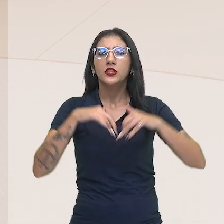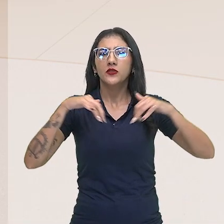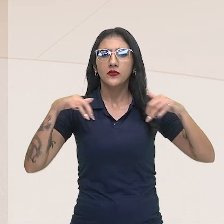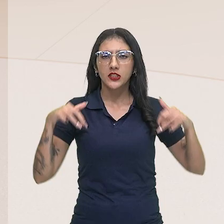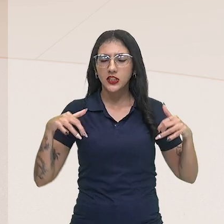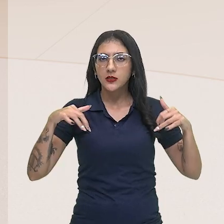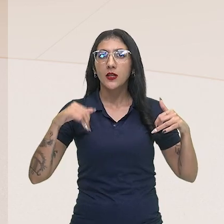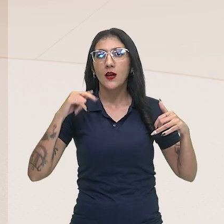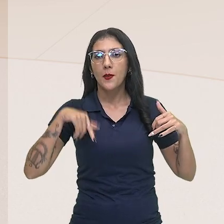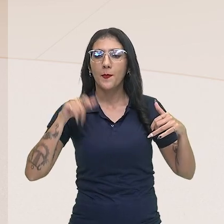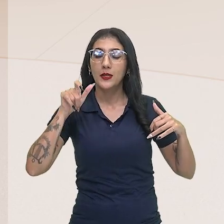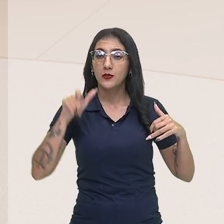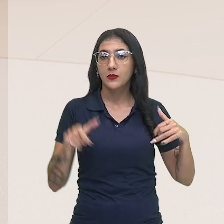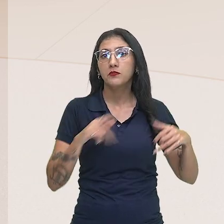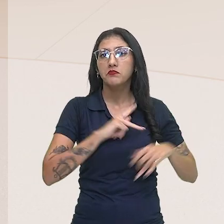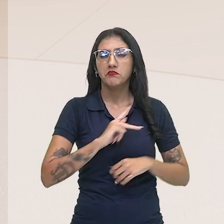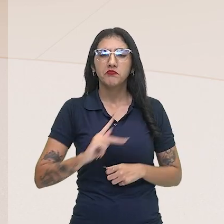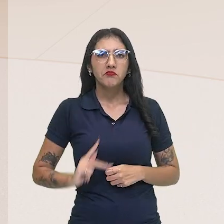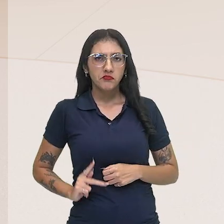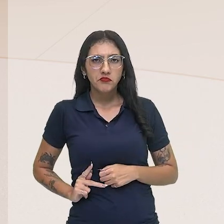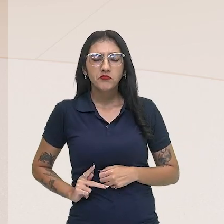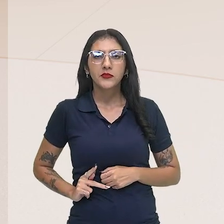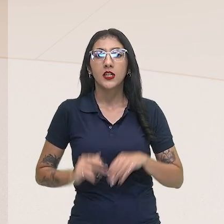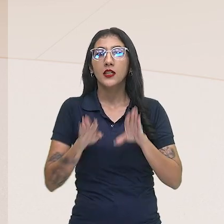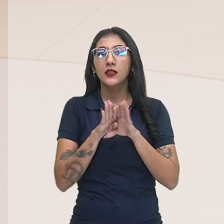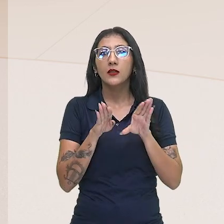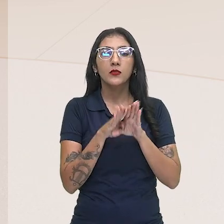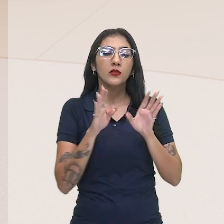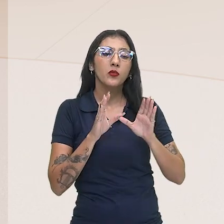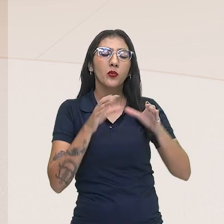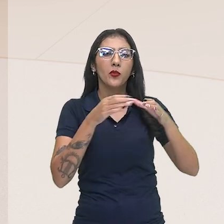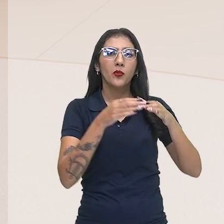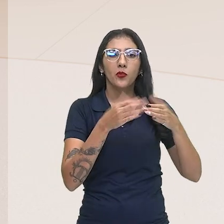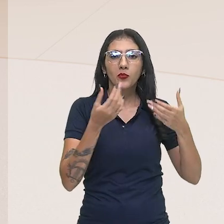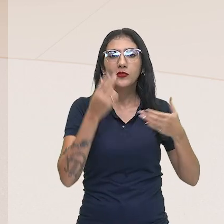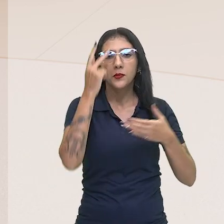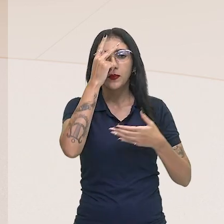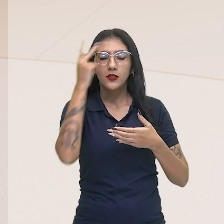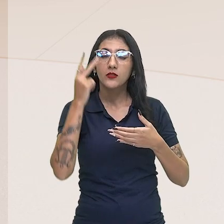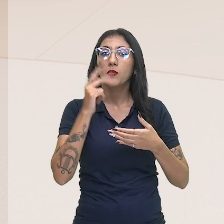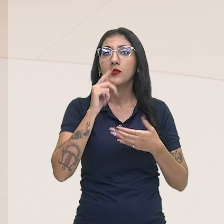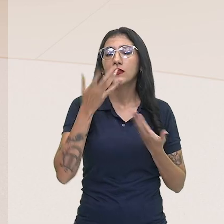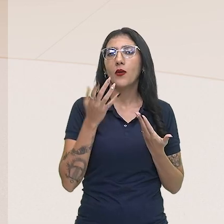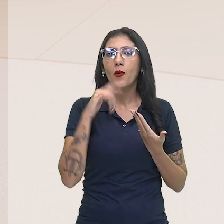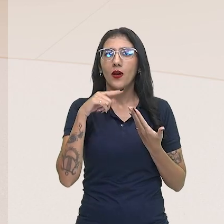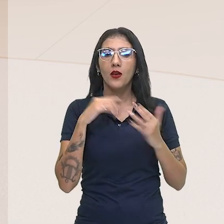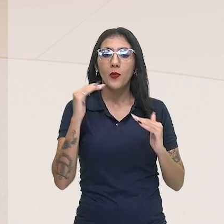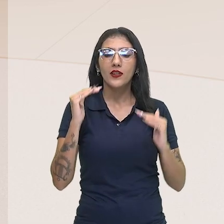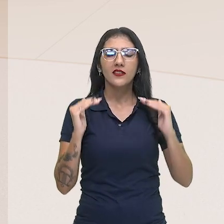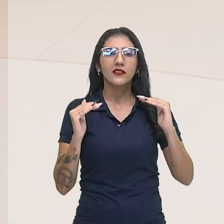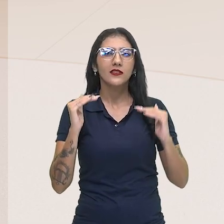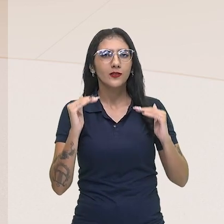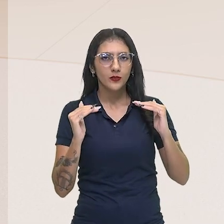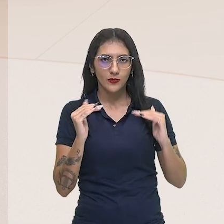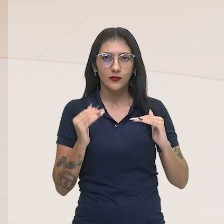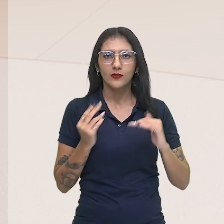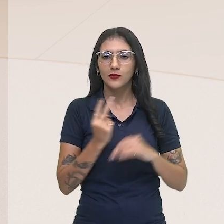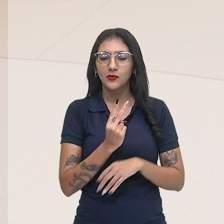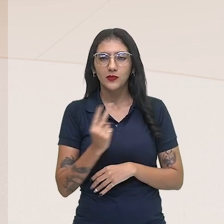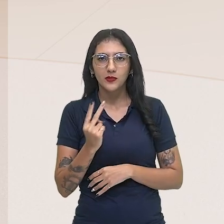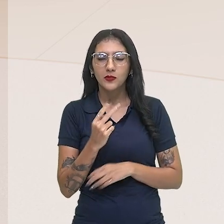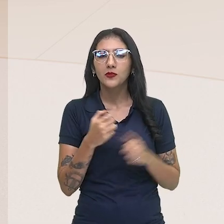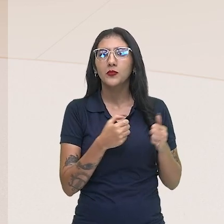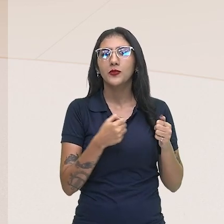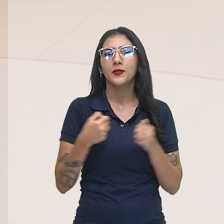o presidente, claro, e o parlamento, com o equilíbrio de poderes. Nós temos